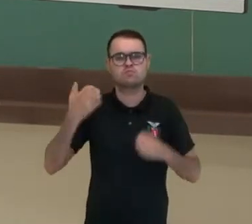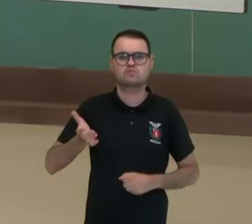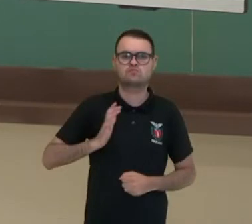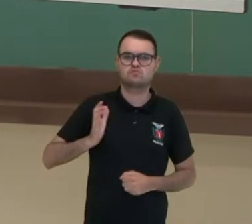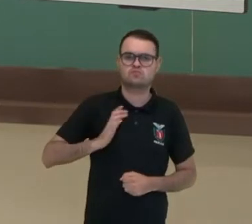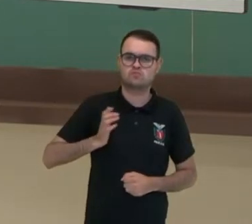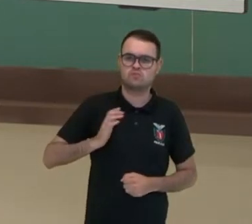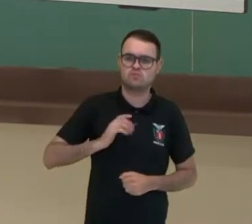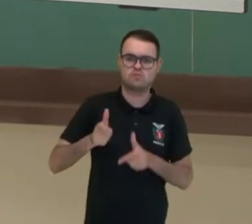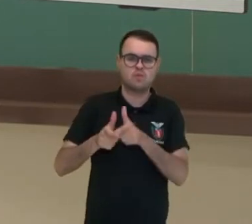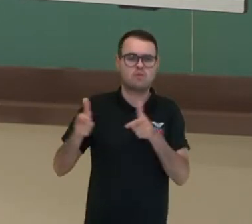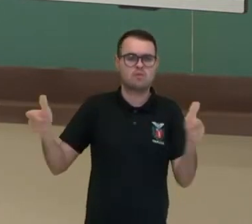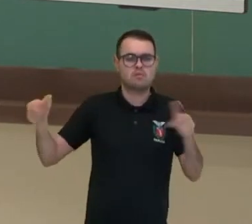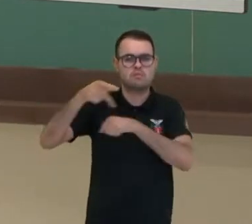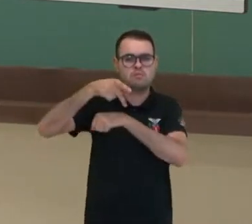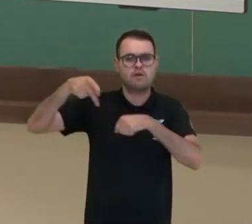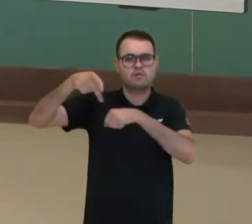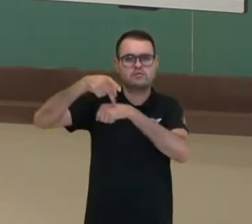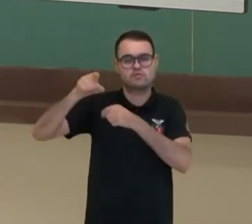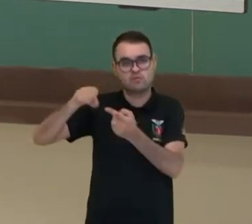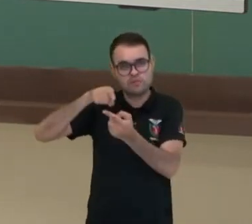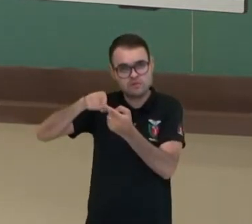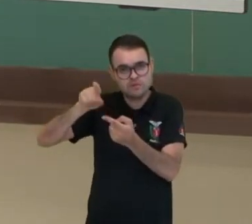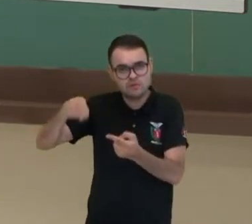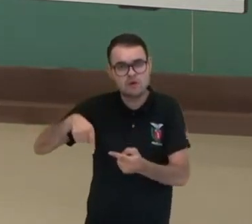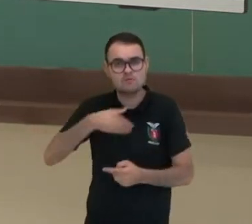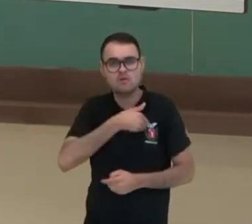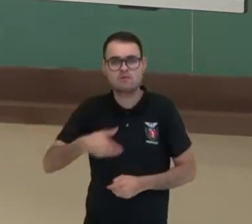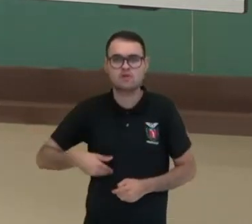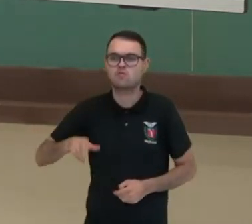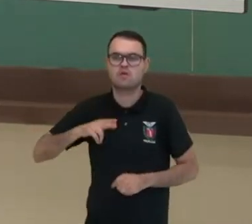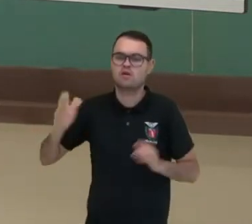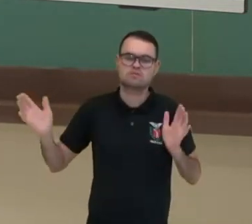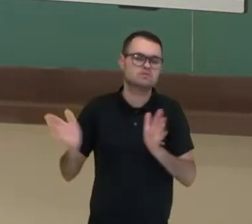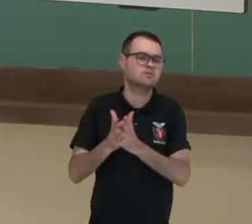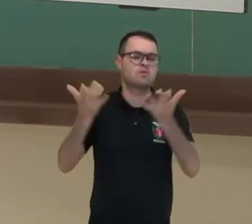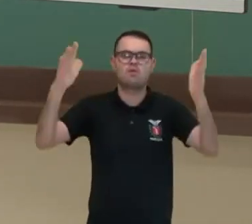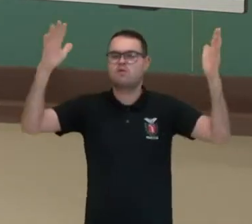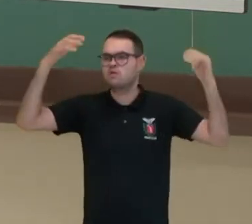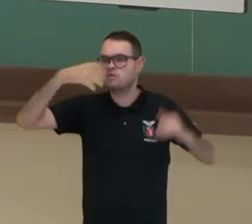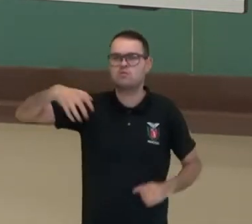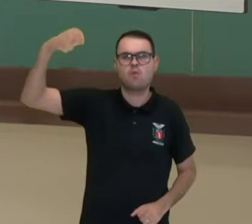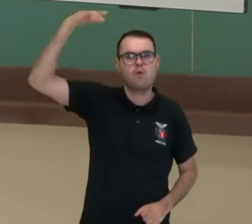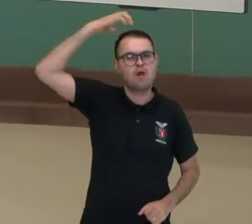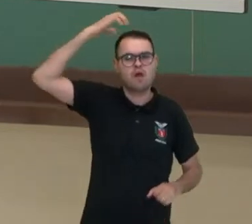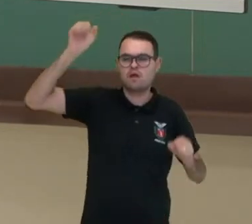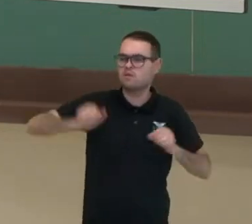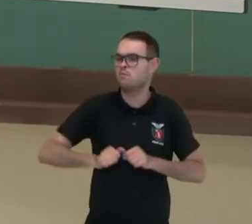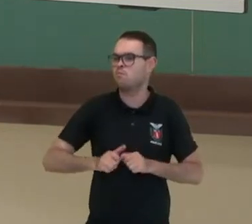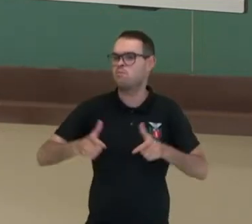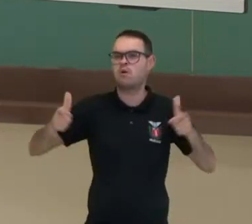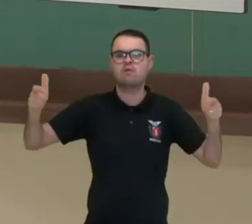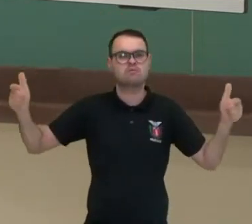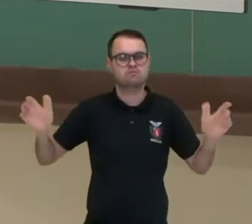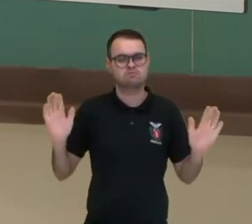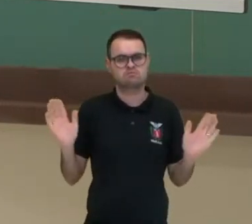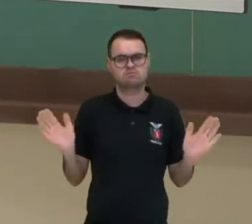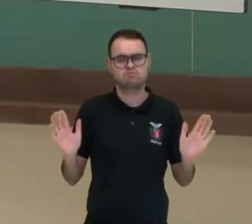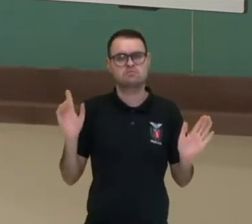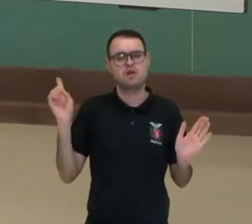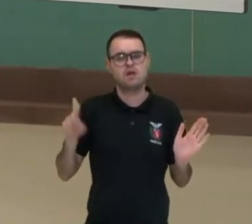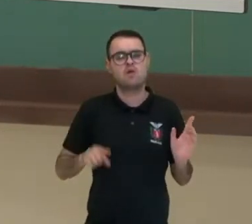seu país. Então, o objetivo do governo não era a glória do rei ou a expansão do Império Inglês, não.